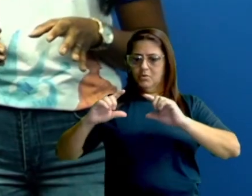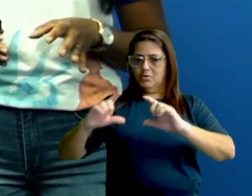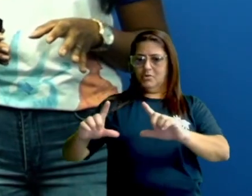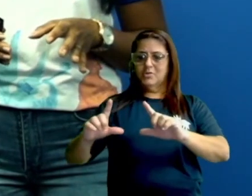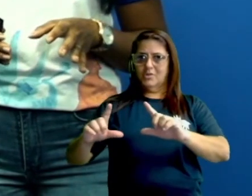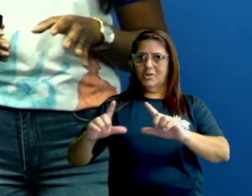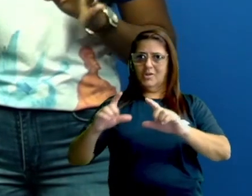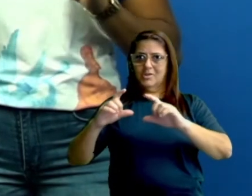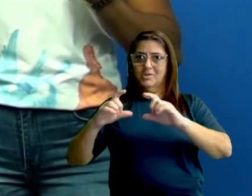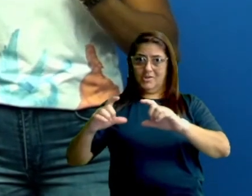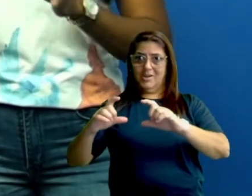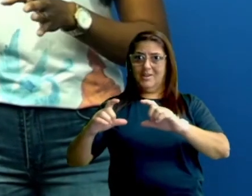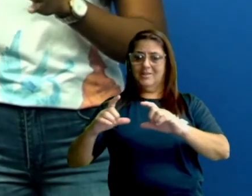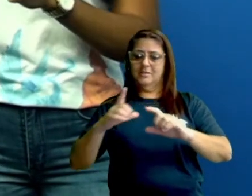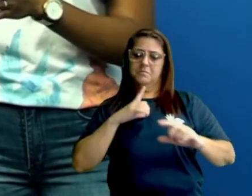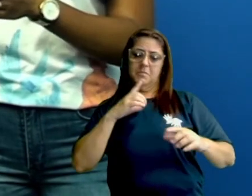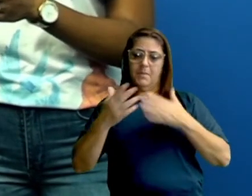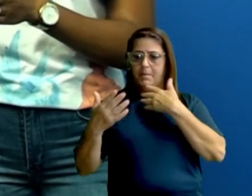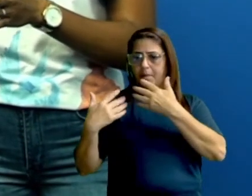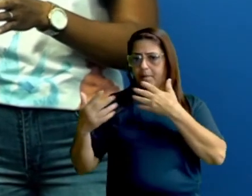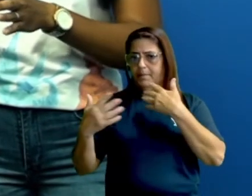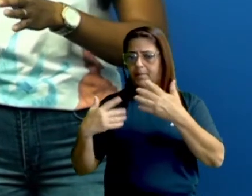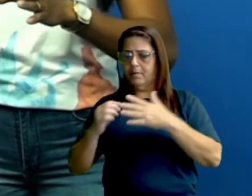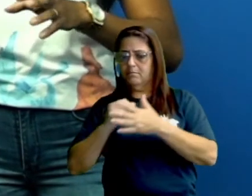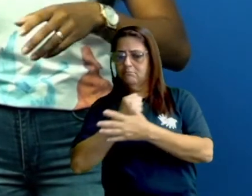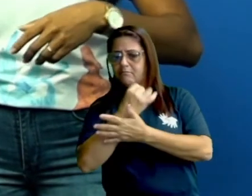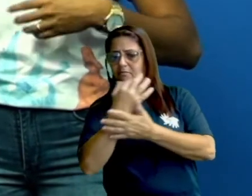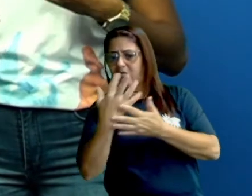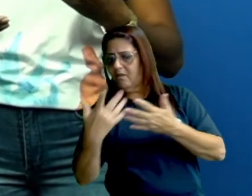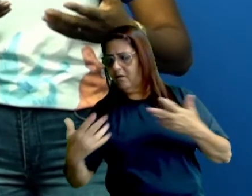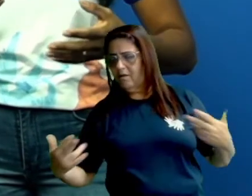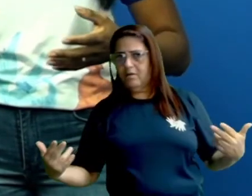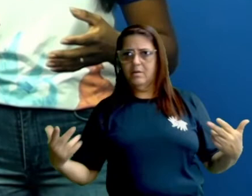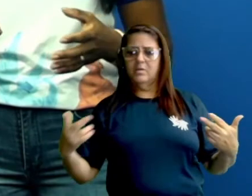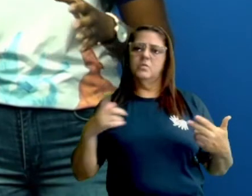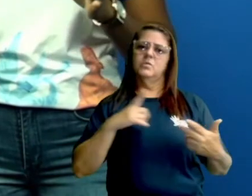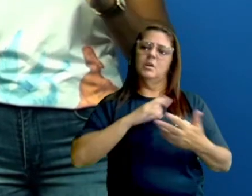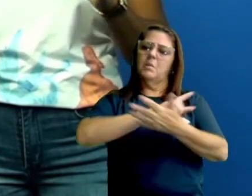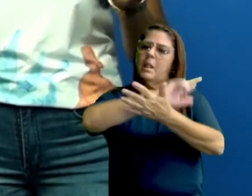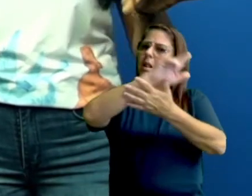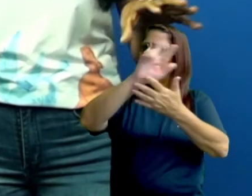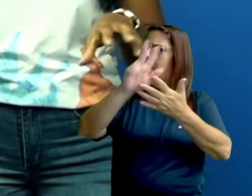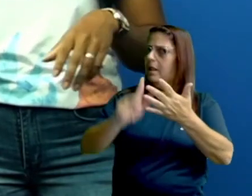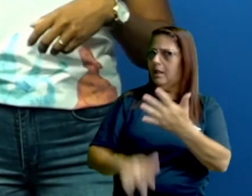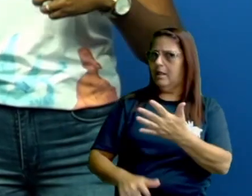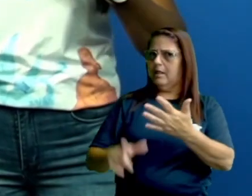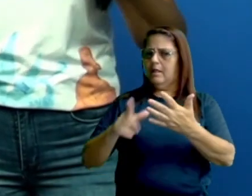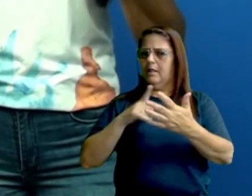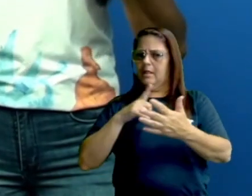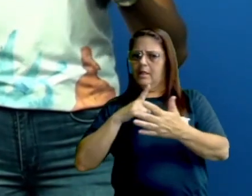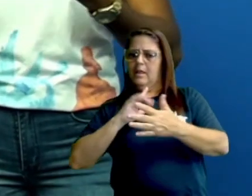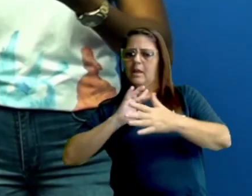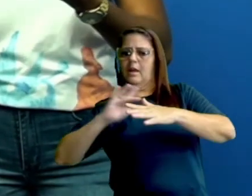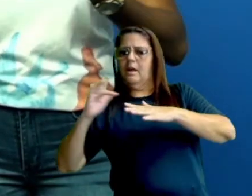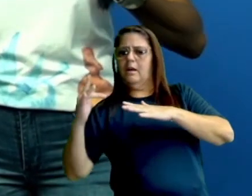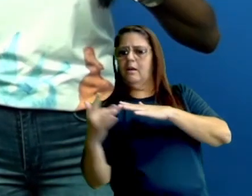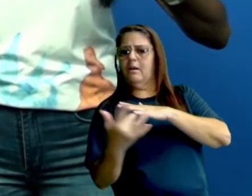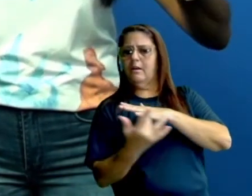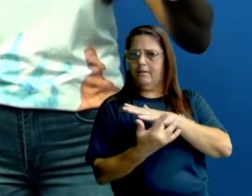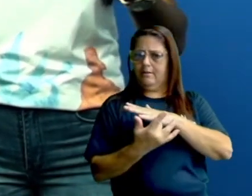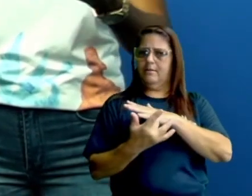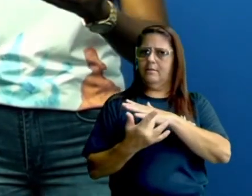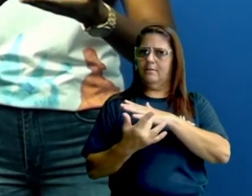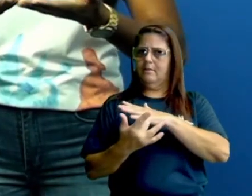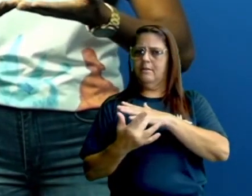temos muitos e muitos são utilizados, então nós temos uma variedade e essa rede aí, gente, é uma rede, como